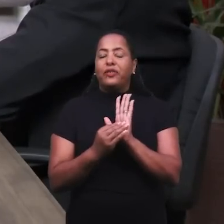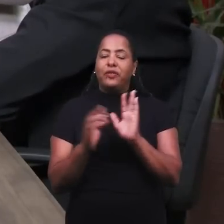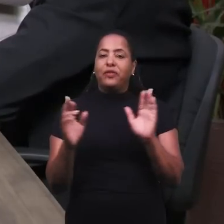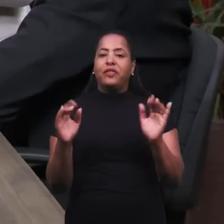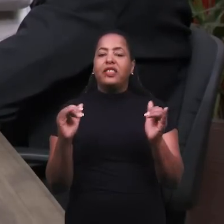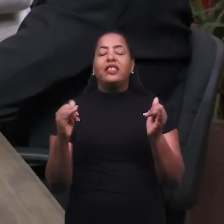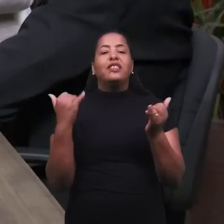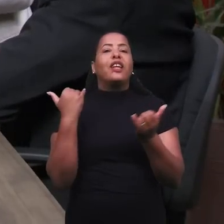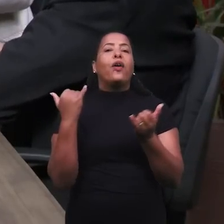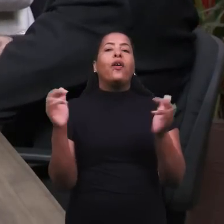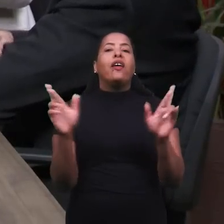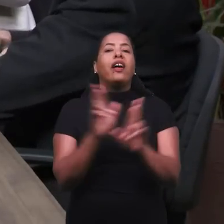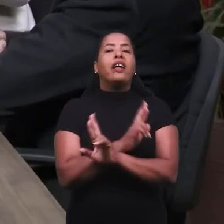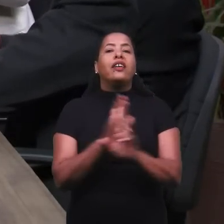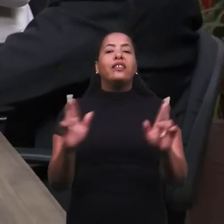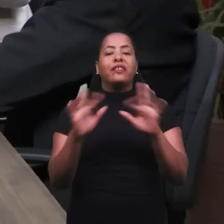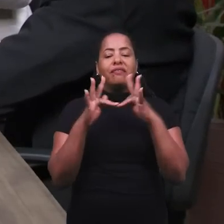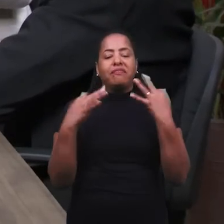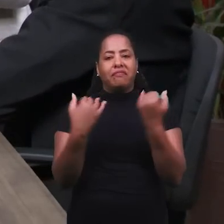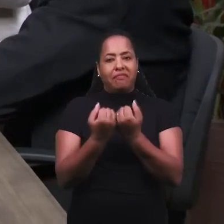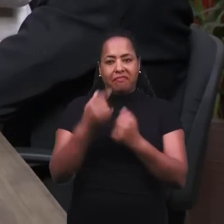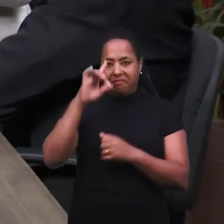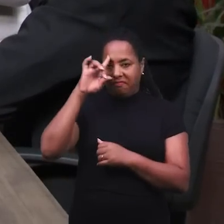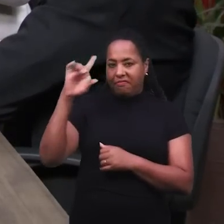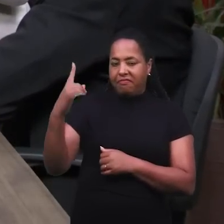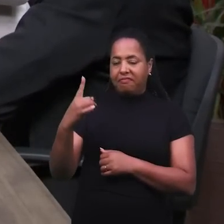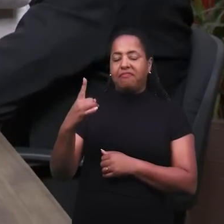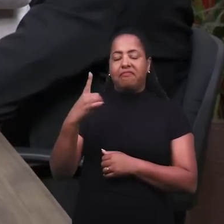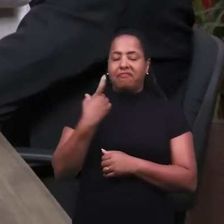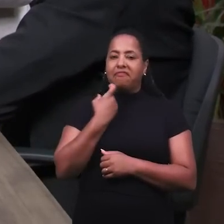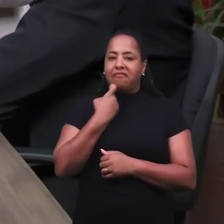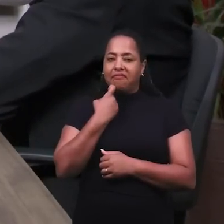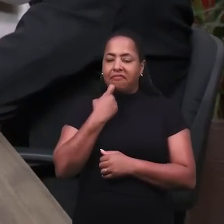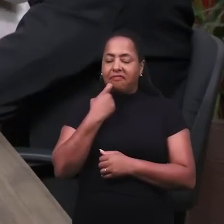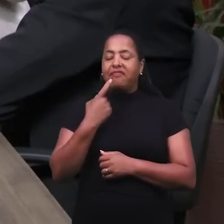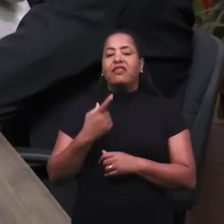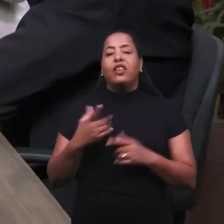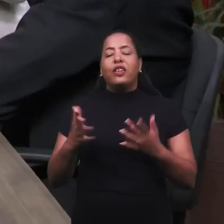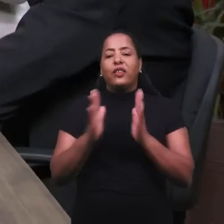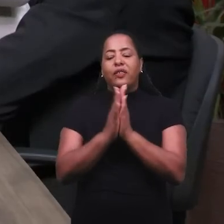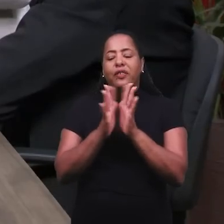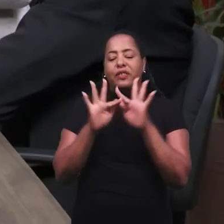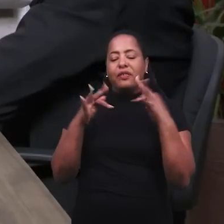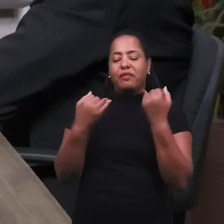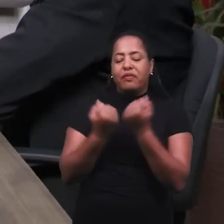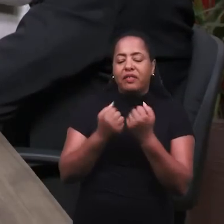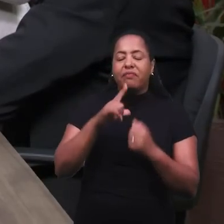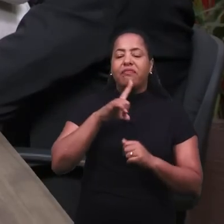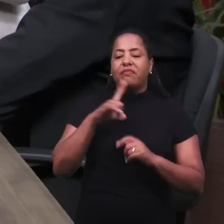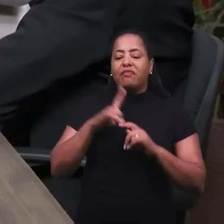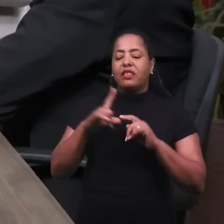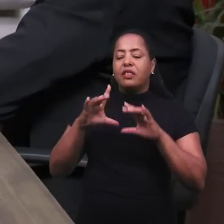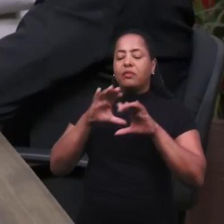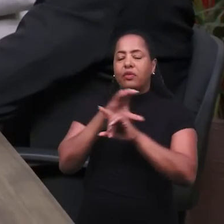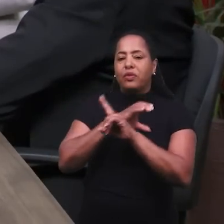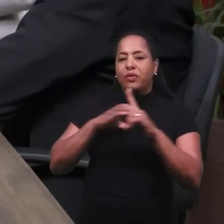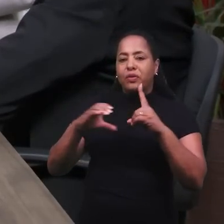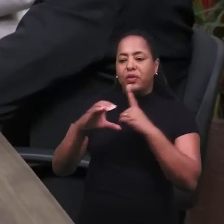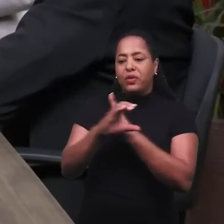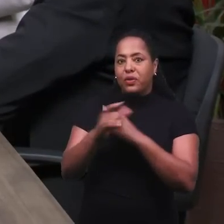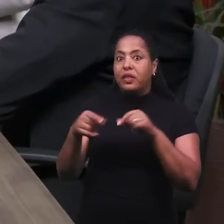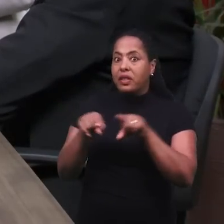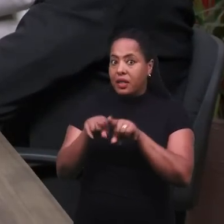à família. Sexta-feira é o dia no qual nós oramos com as nossas famílias, temos o culto no lar, essa bênção que